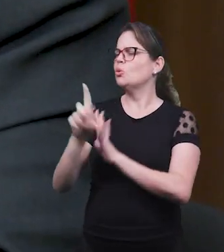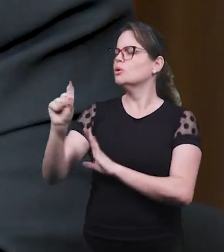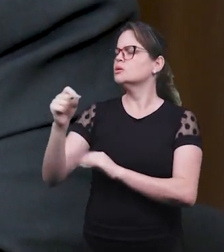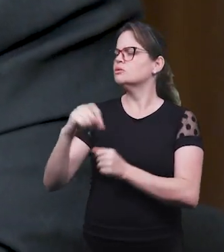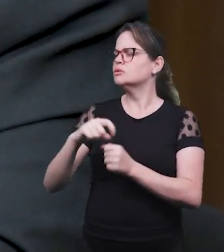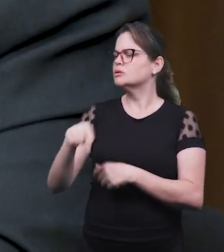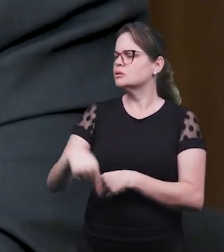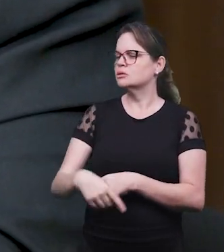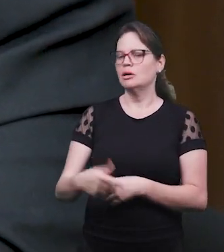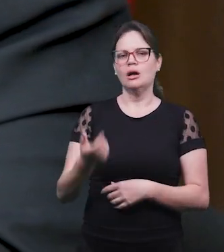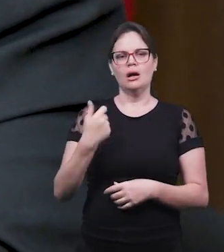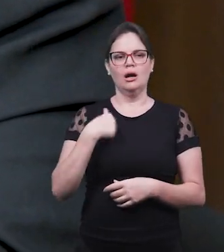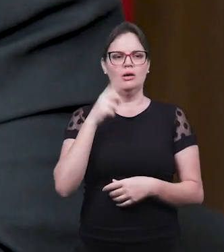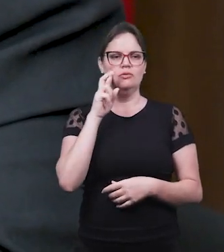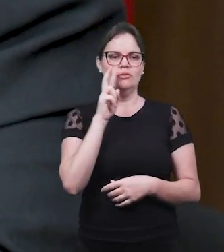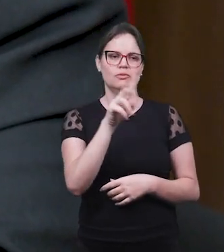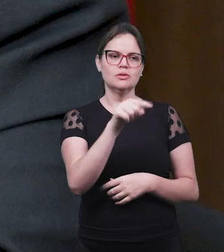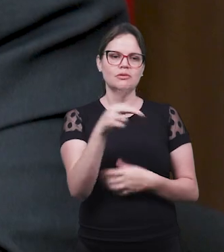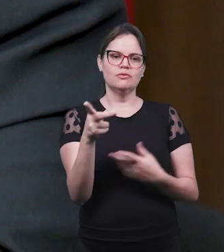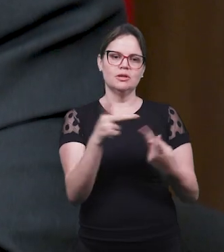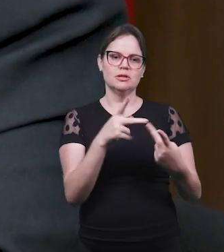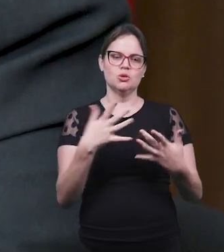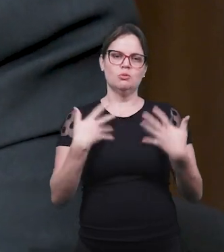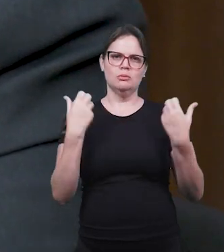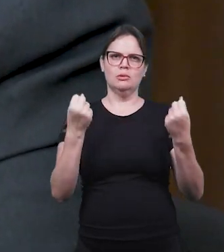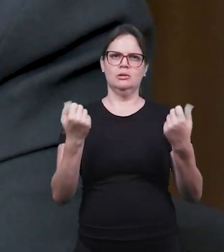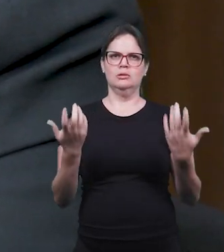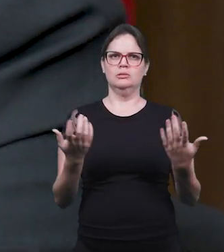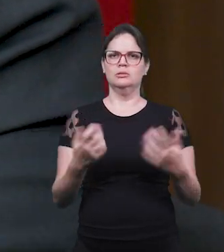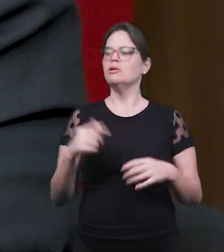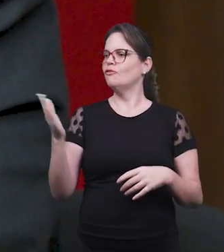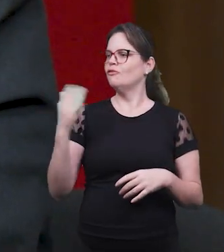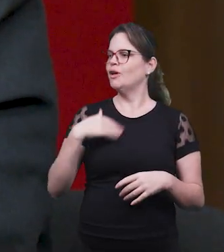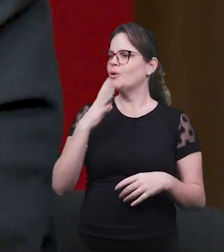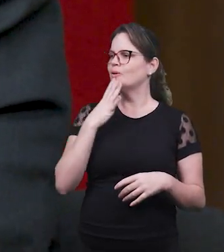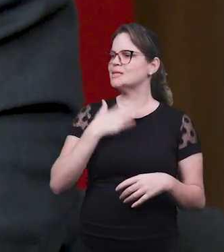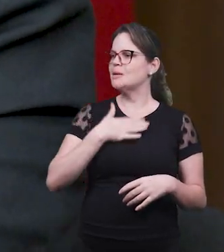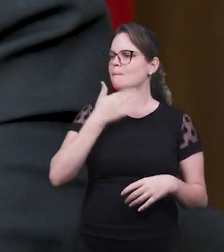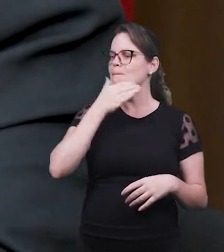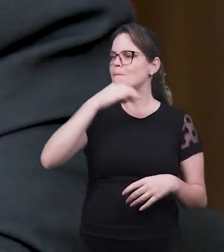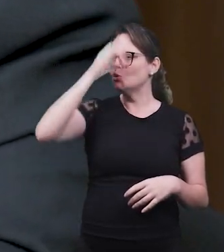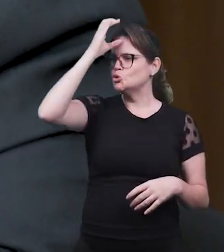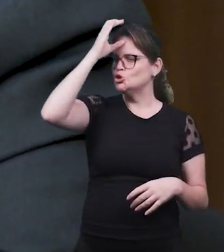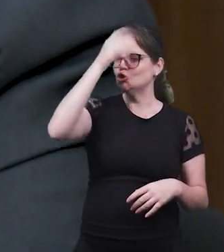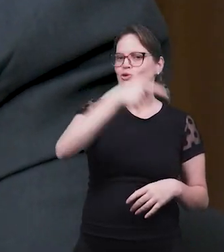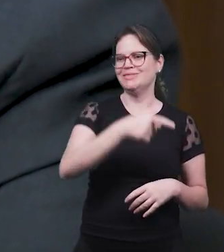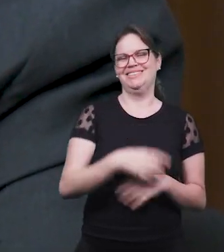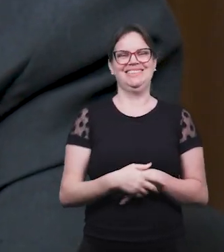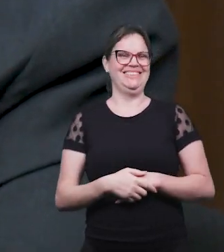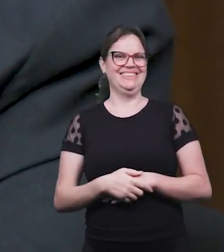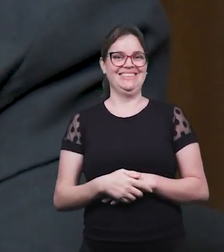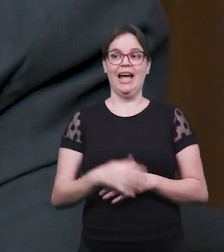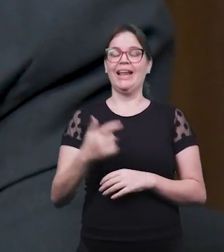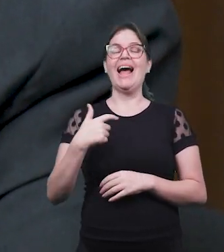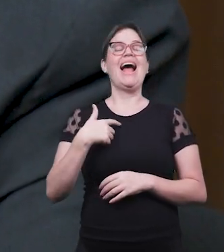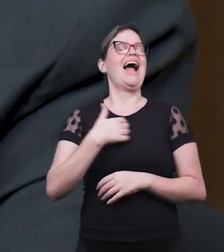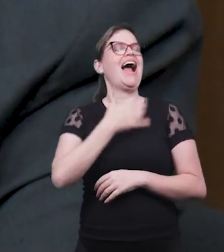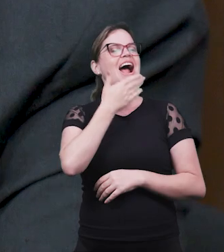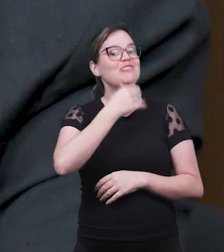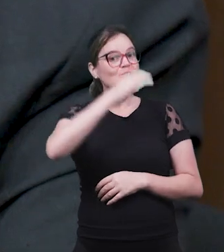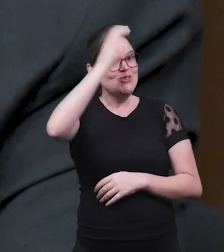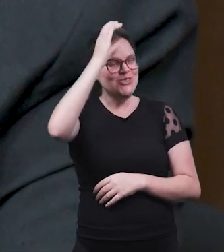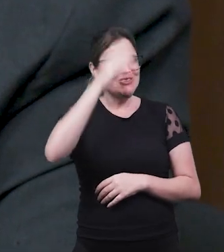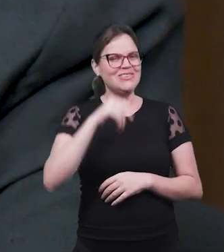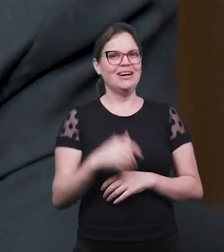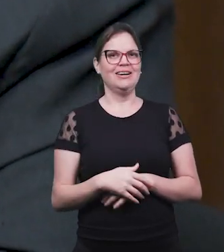te ver, fazer uma visita de surpresa e tal. Ela disse assim: não, então vem conhecer meu tio. Esse rapaz bonito era o tio dela, né? E aí ele